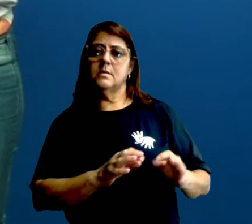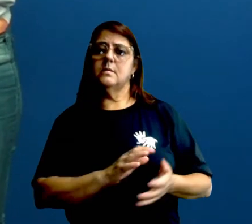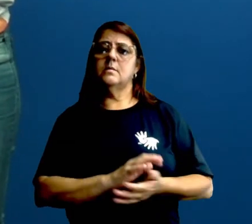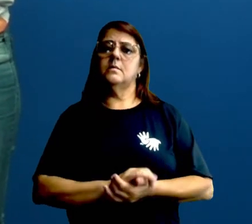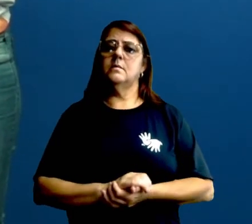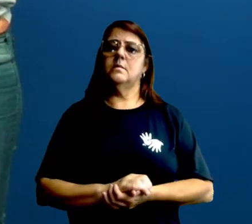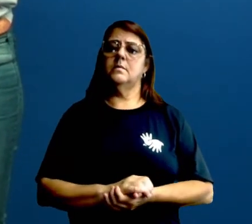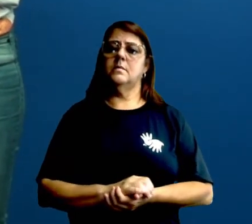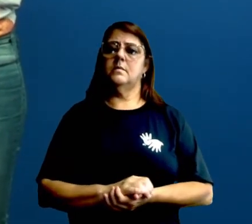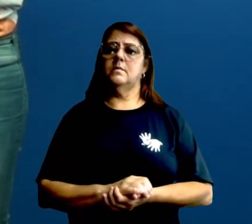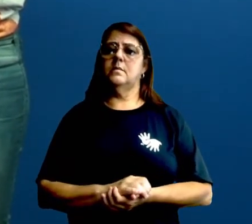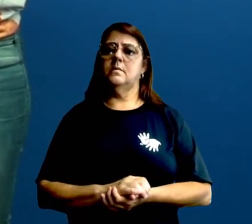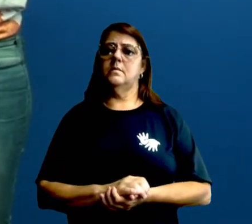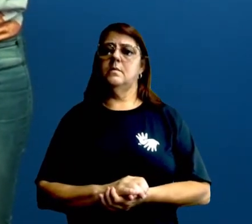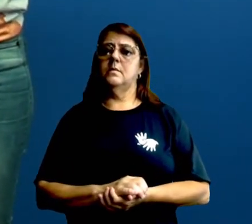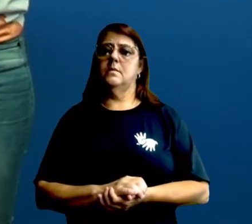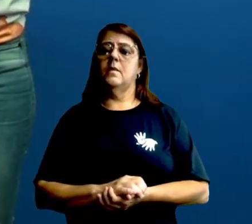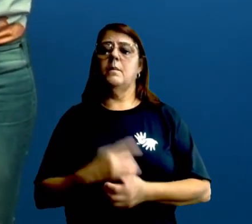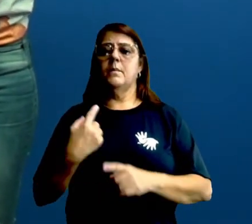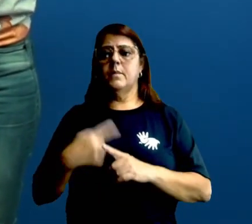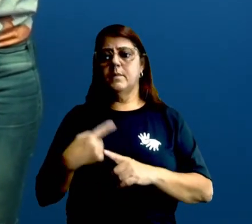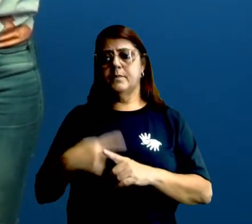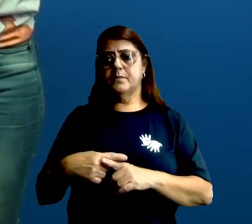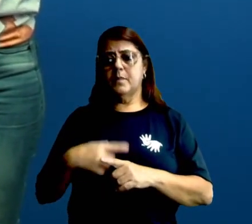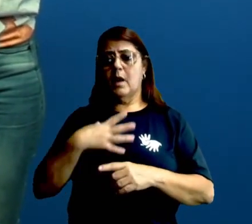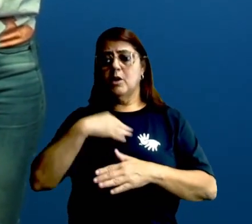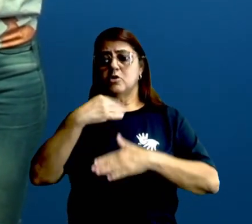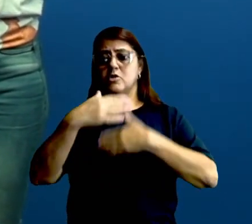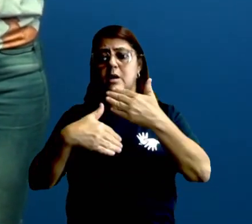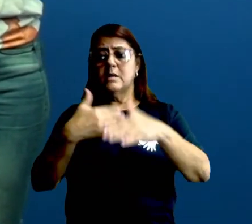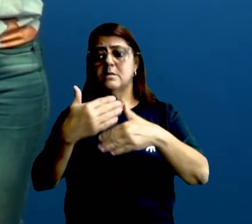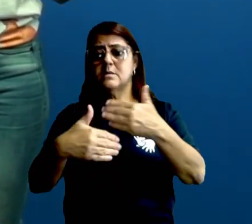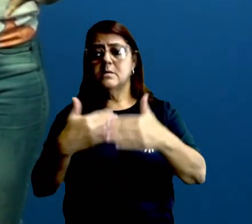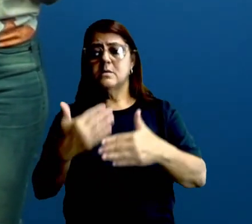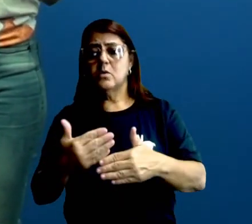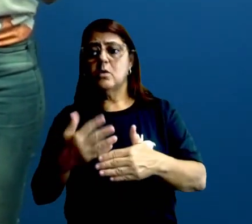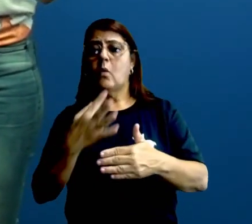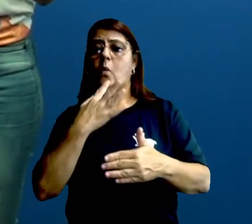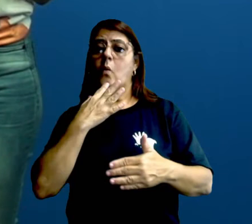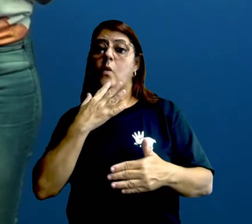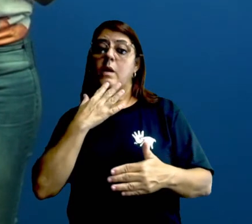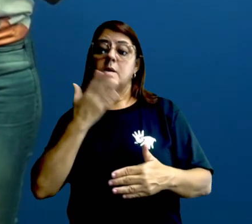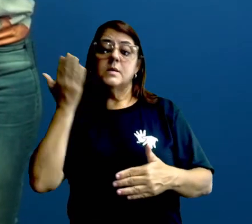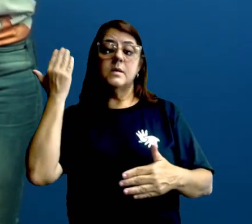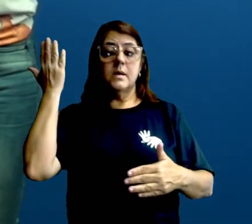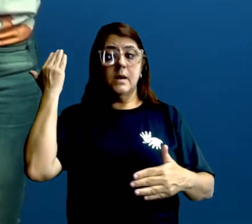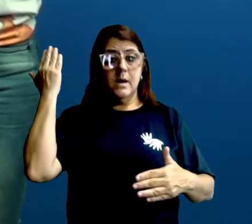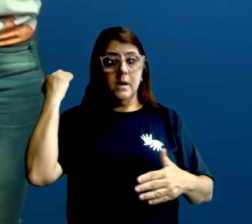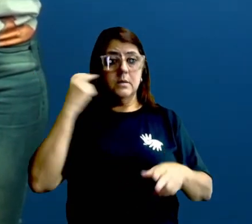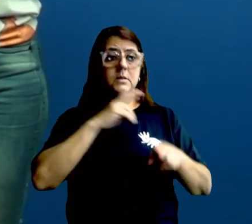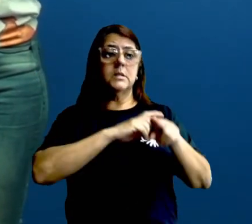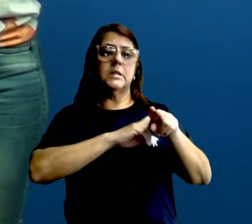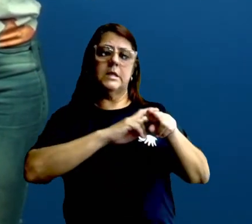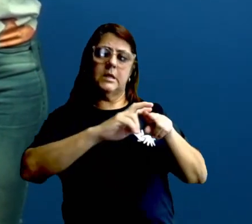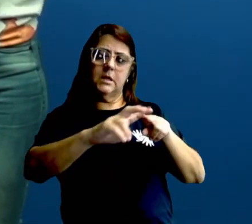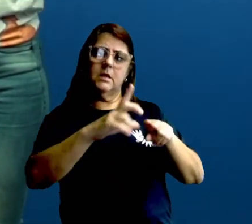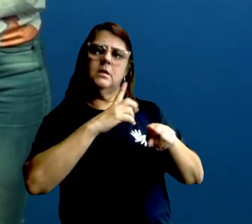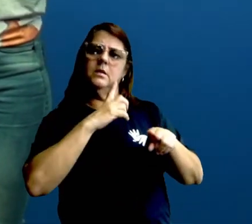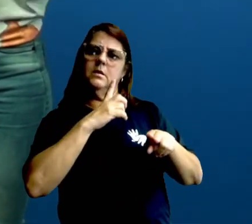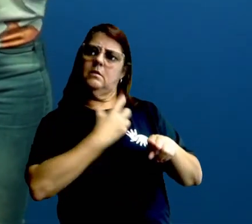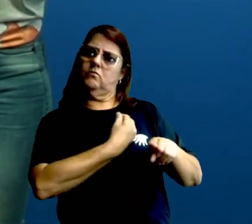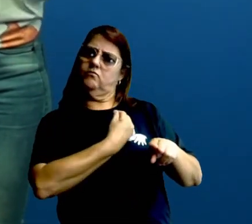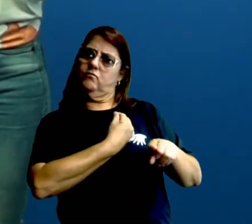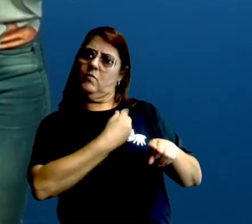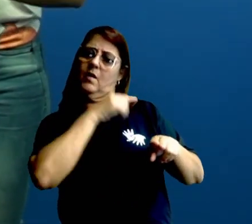organização para que as gerações de agora e futuras reconheçam como houve